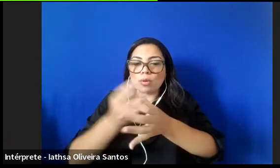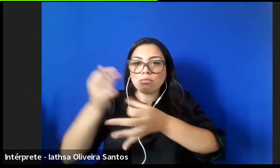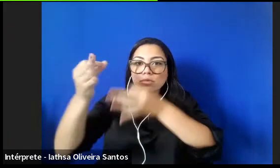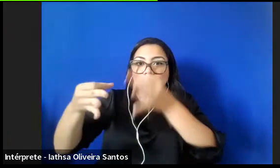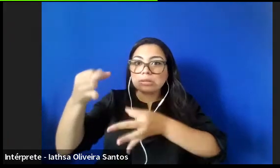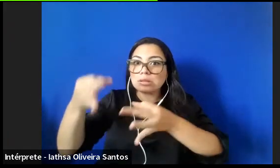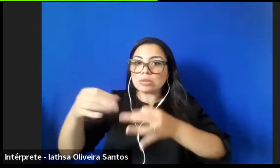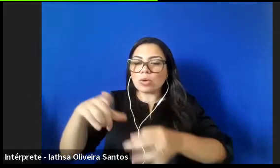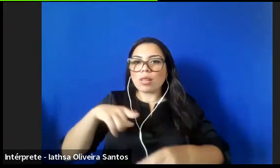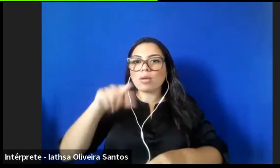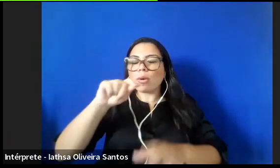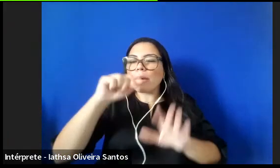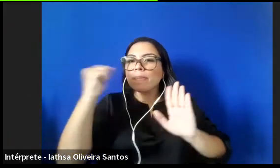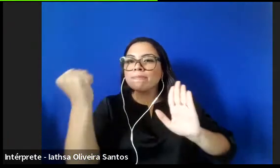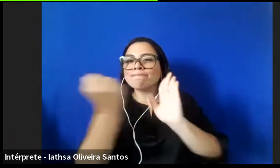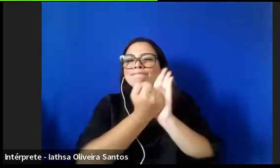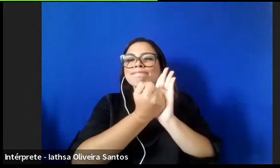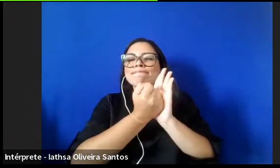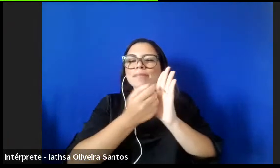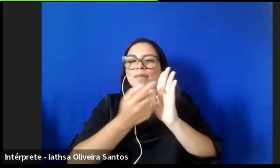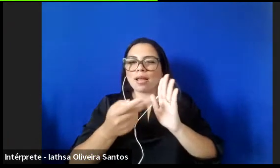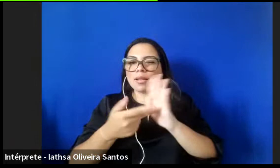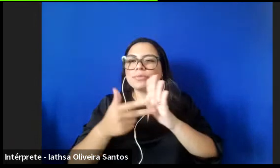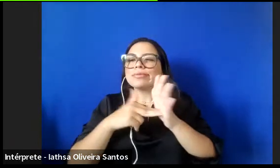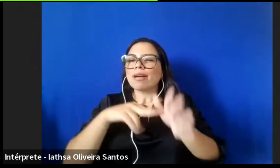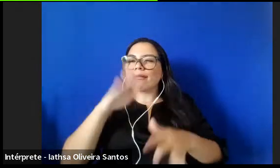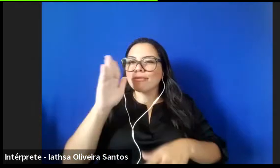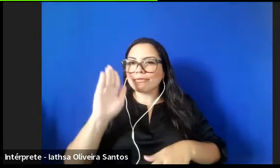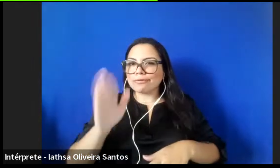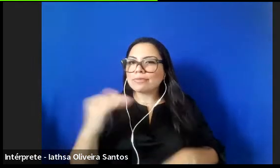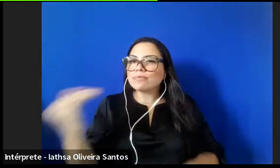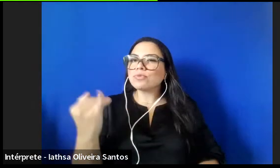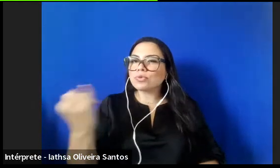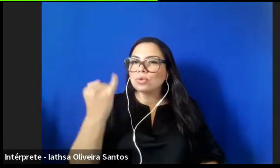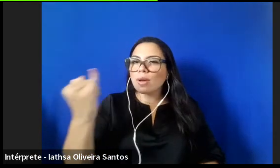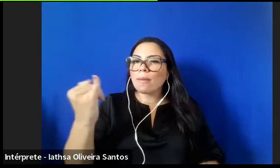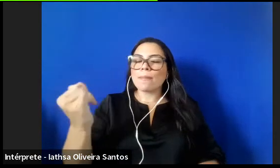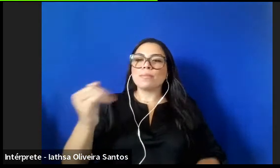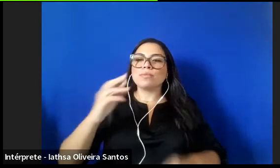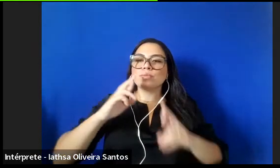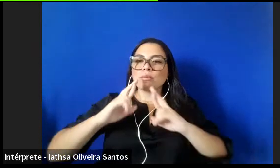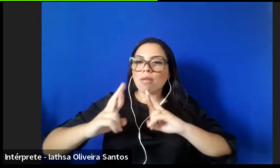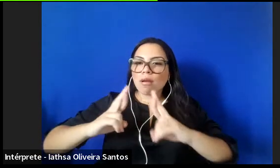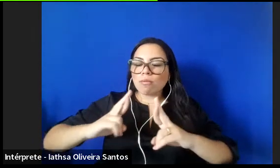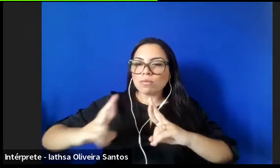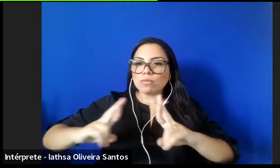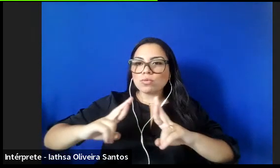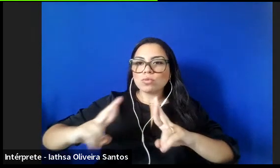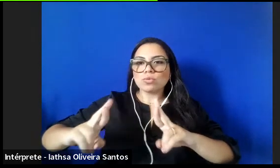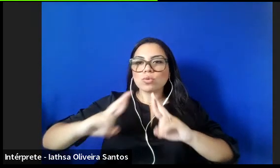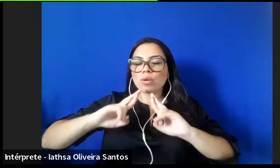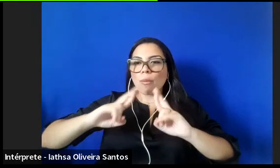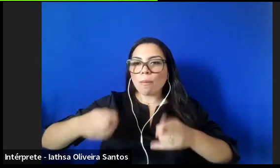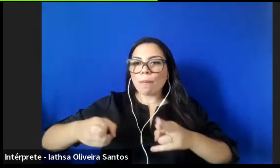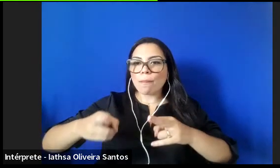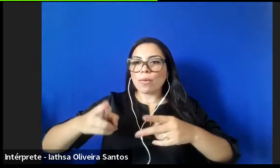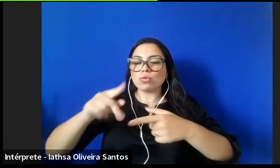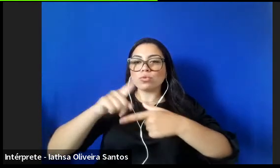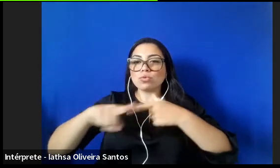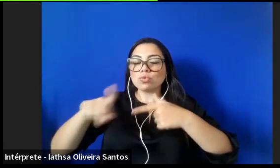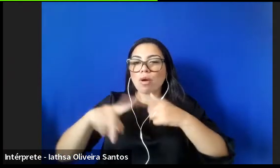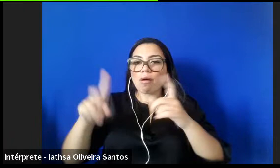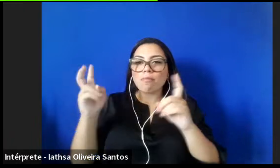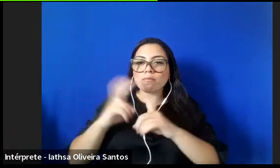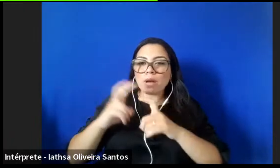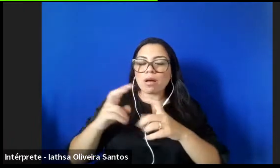já tem um impacto significativo na solução de conflitos, e é uma solução de conflitos diferenciada, porque muitas